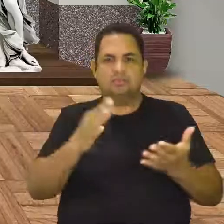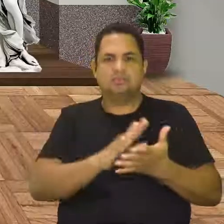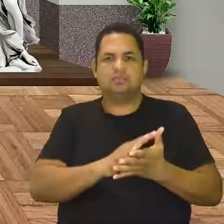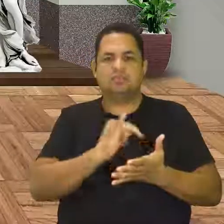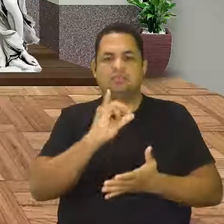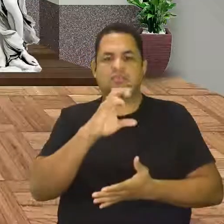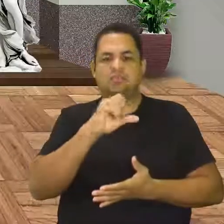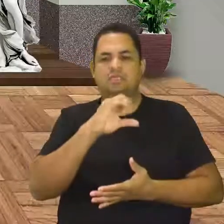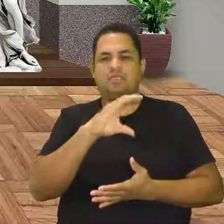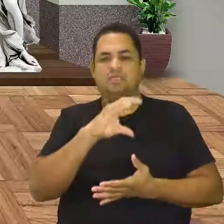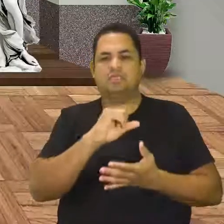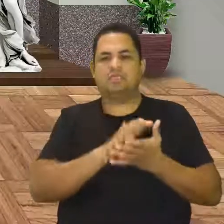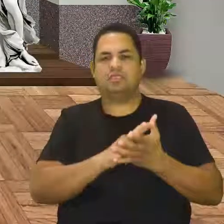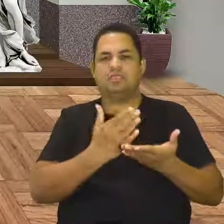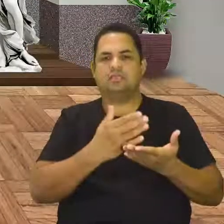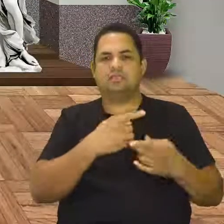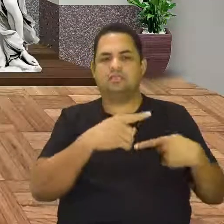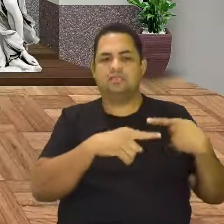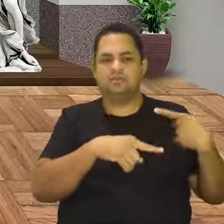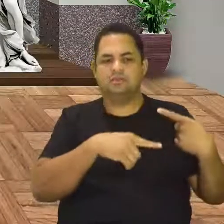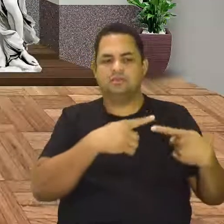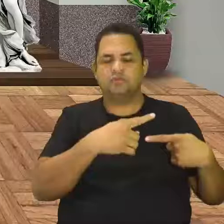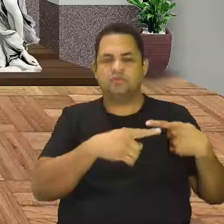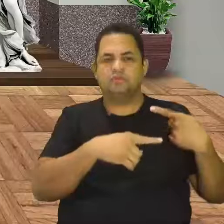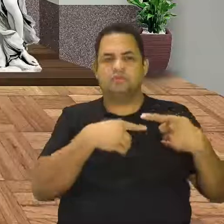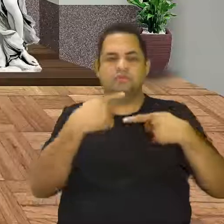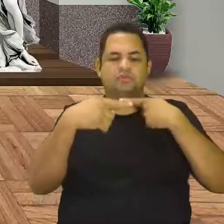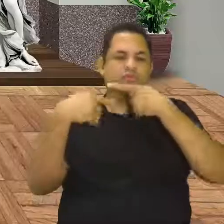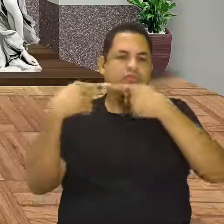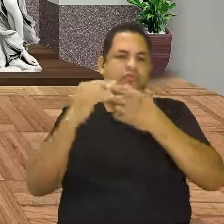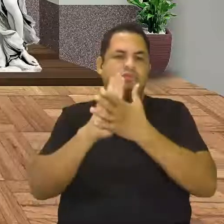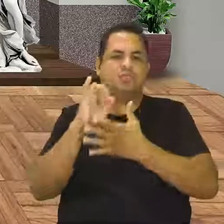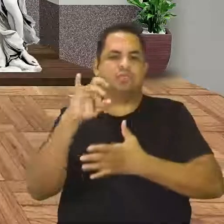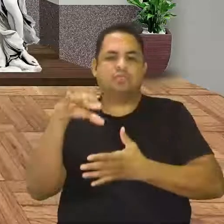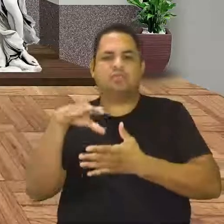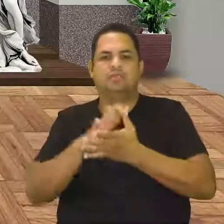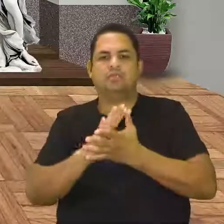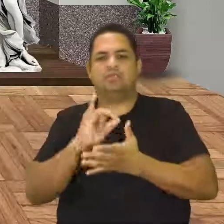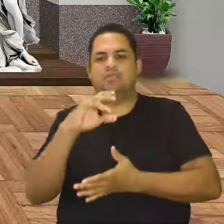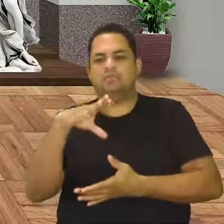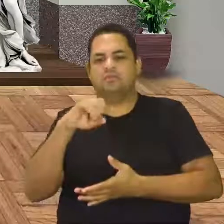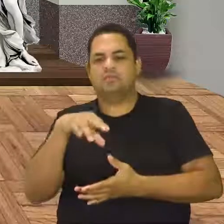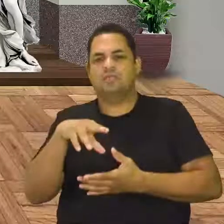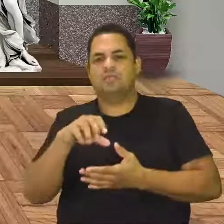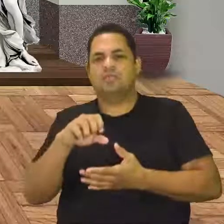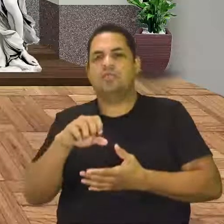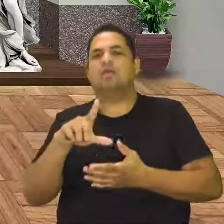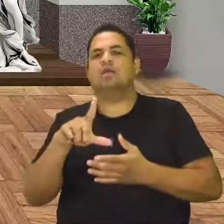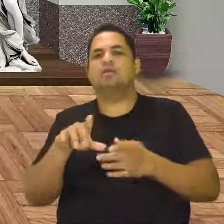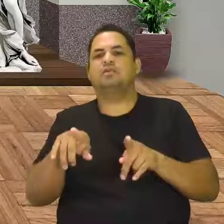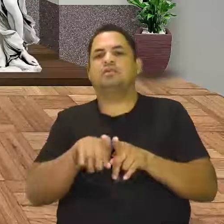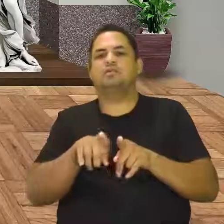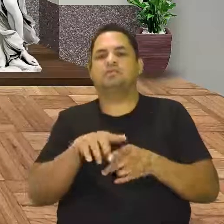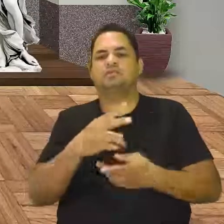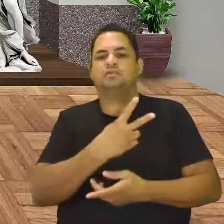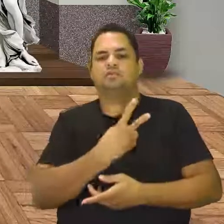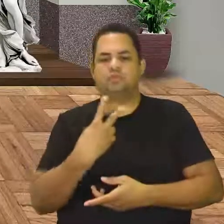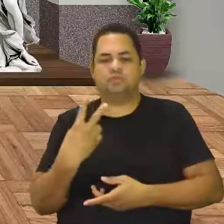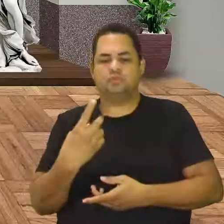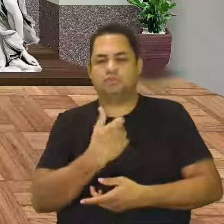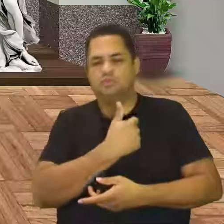Isaac levou a descendência de Abraão, e Ismael leva também entre seus